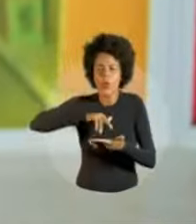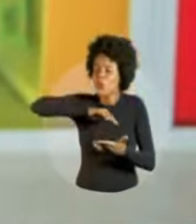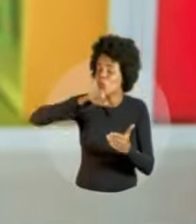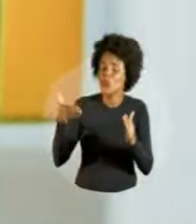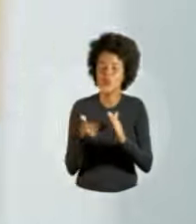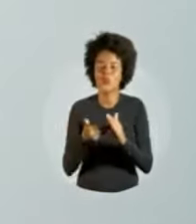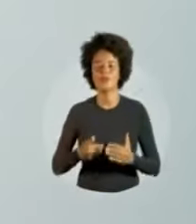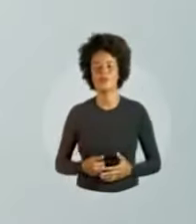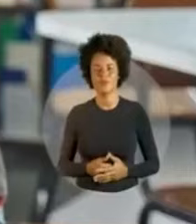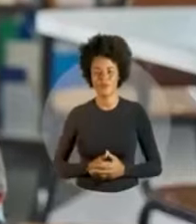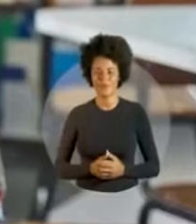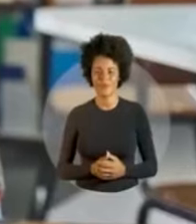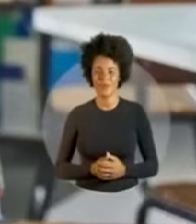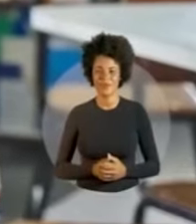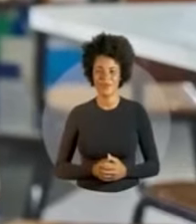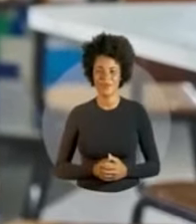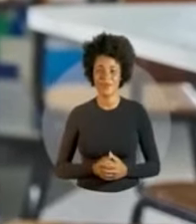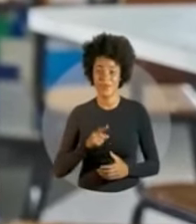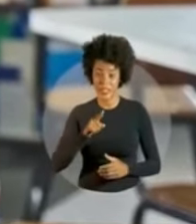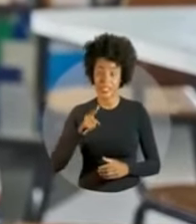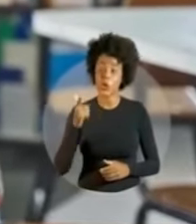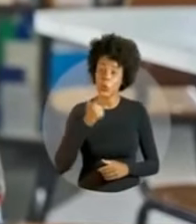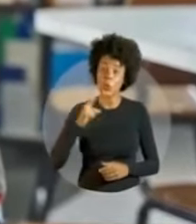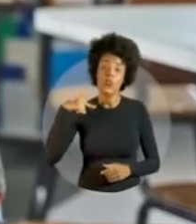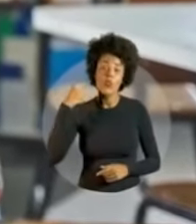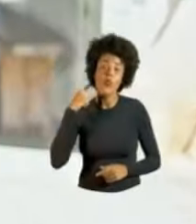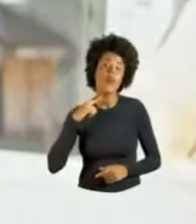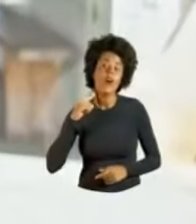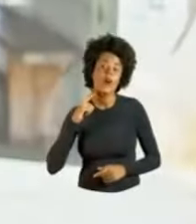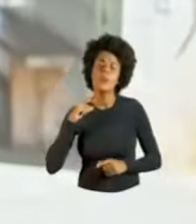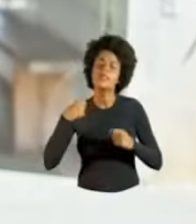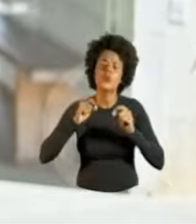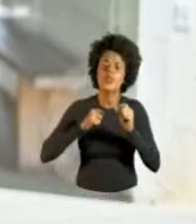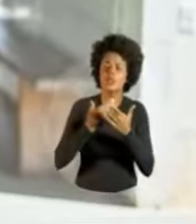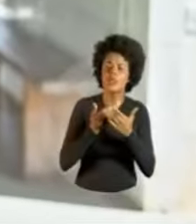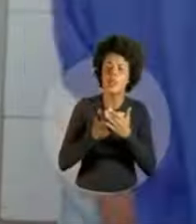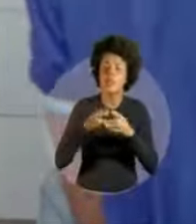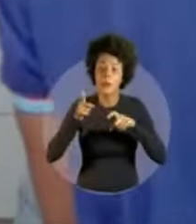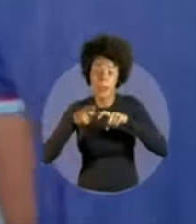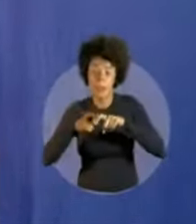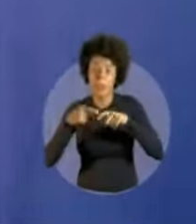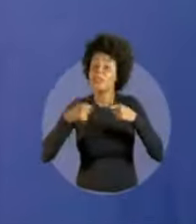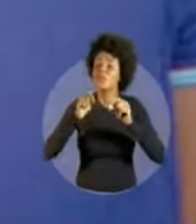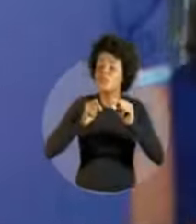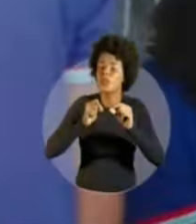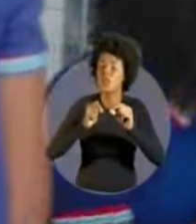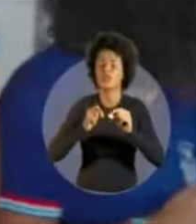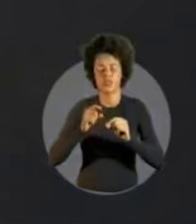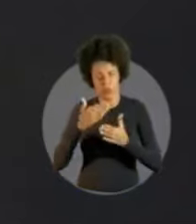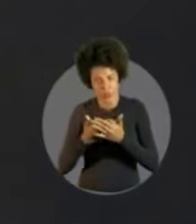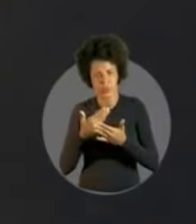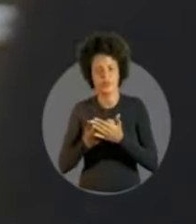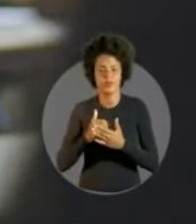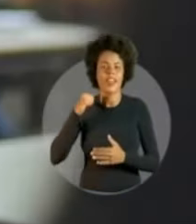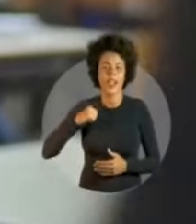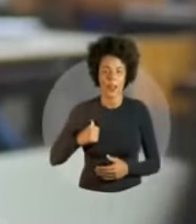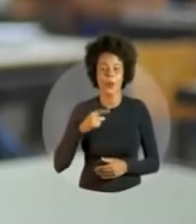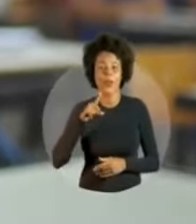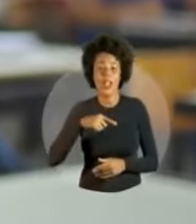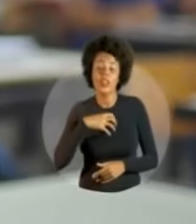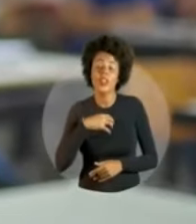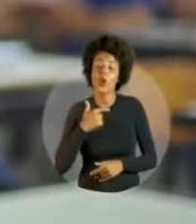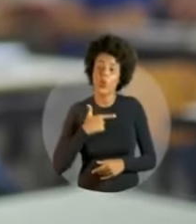tudo. Para você ser advogado, você tem que o quê? Estudar. Para você ser médico, tem que o quê? Estudar. Essa bolsa é uma